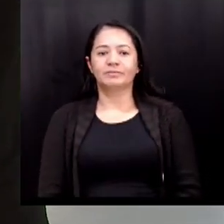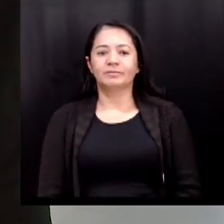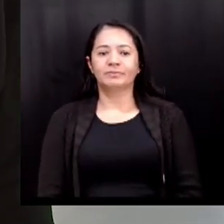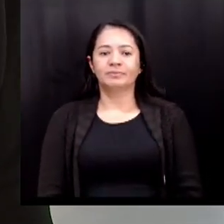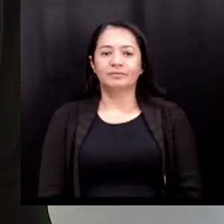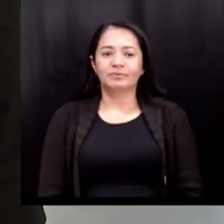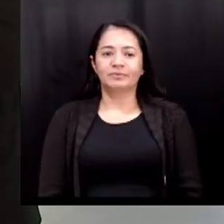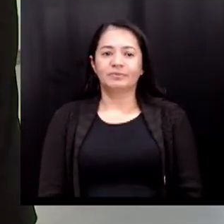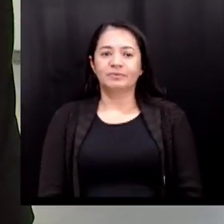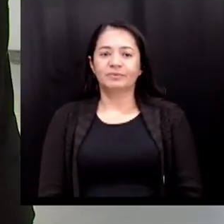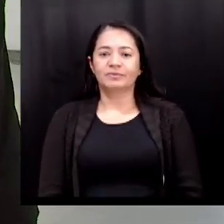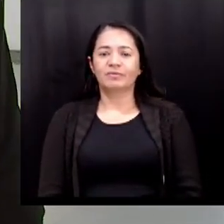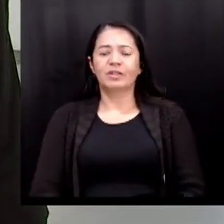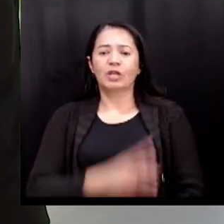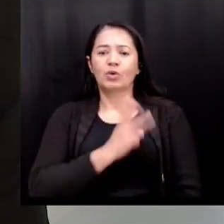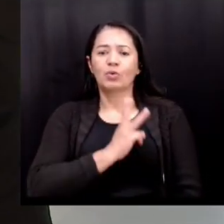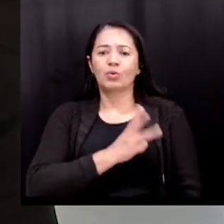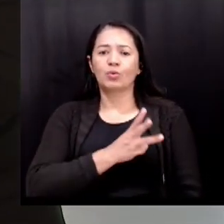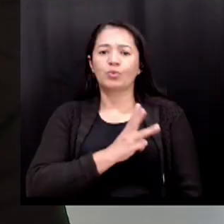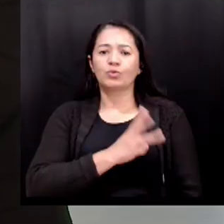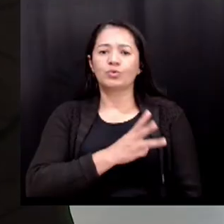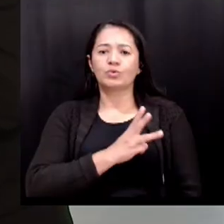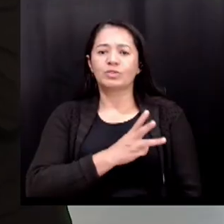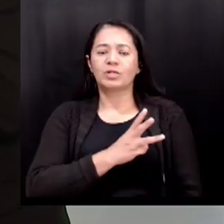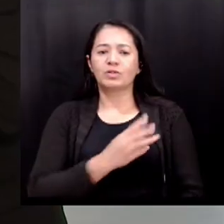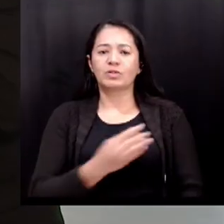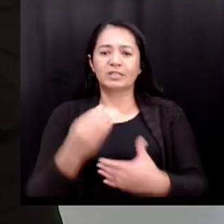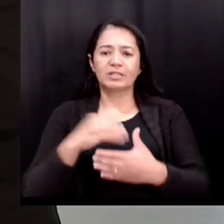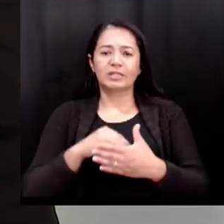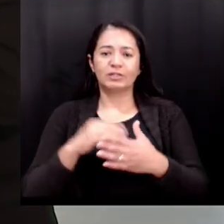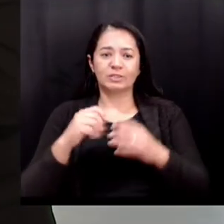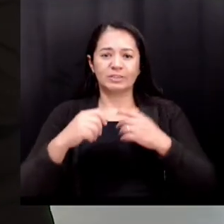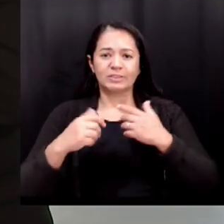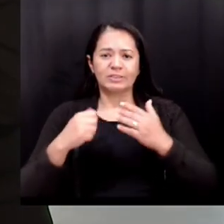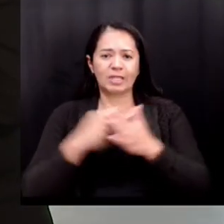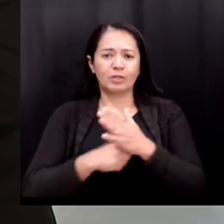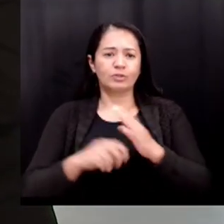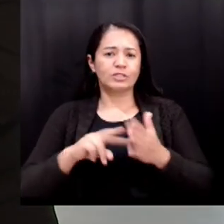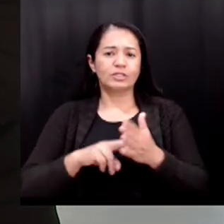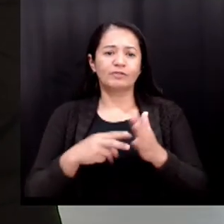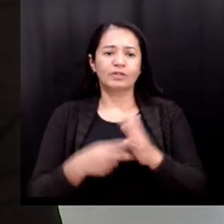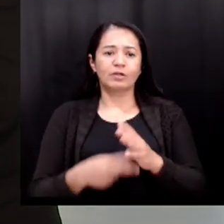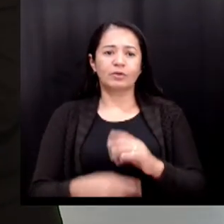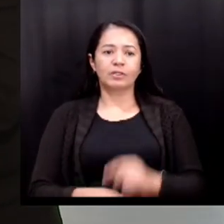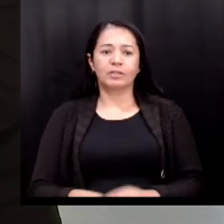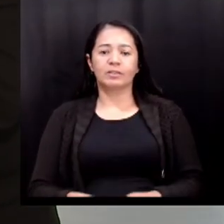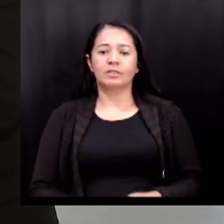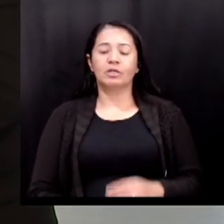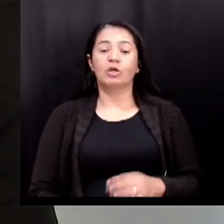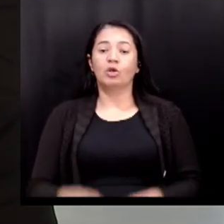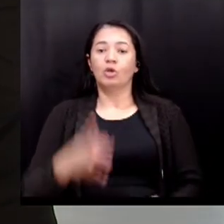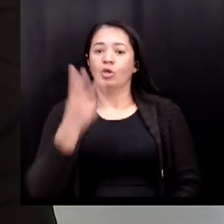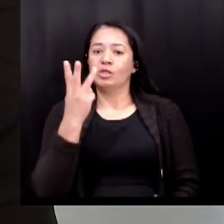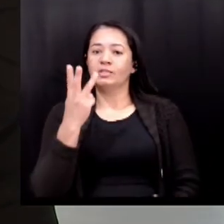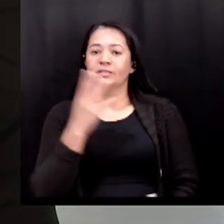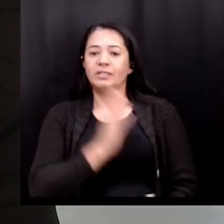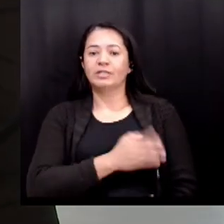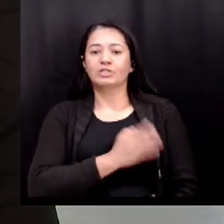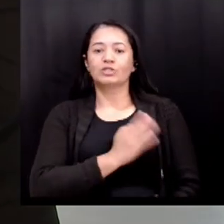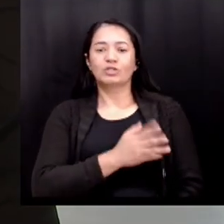corações da luta dentro do ninjutsu? Eu gosto muito desse tema porque ele, na